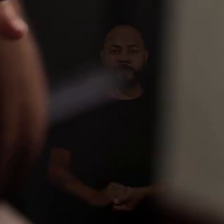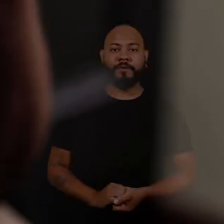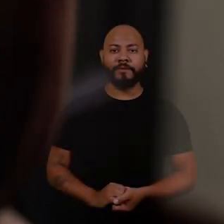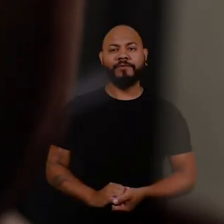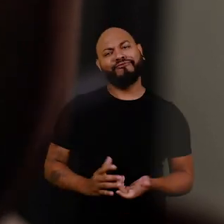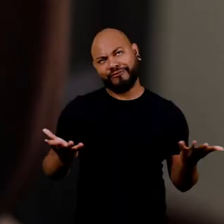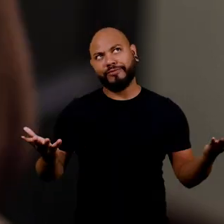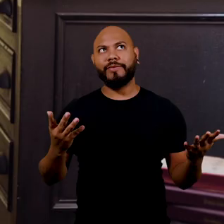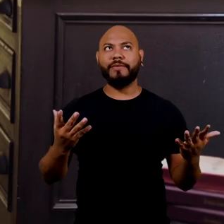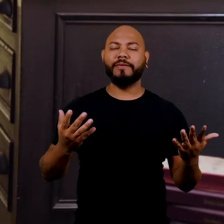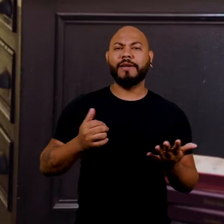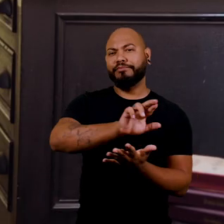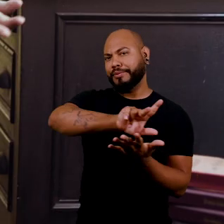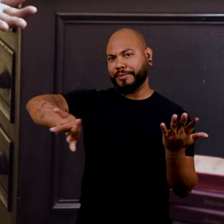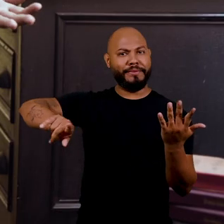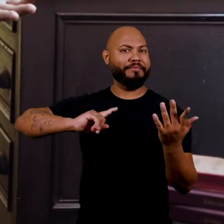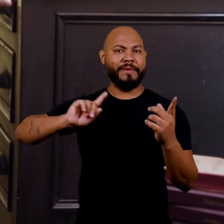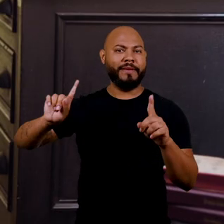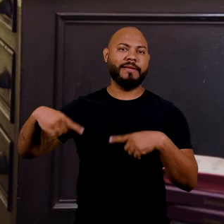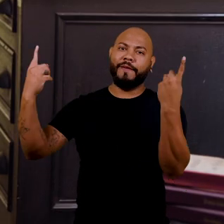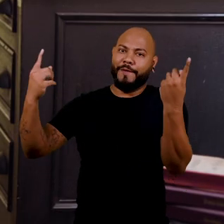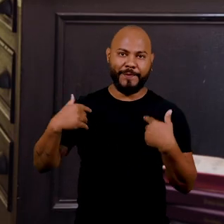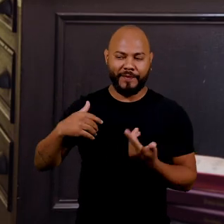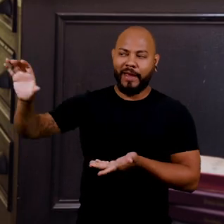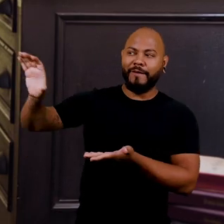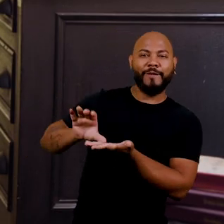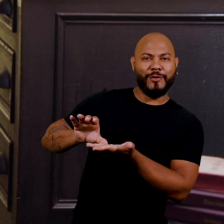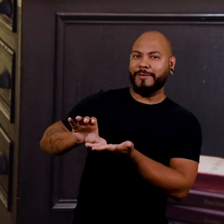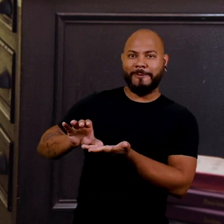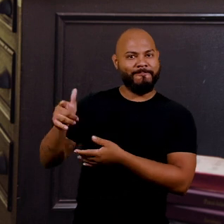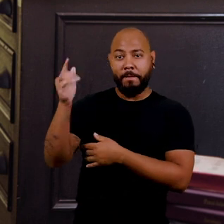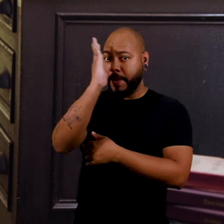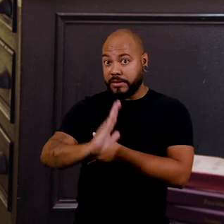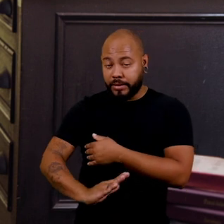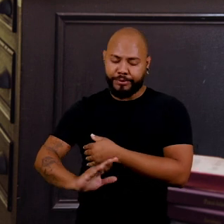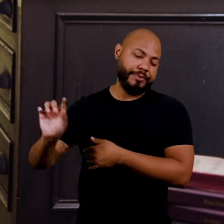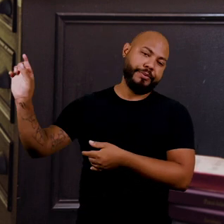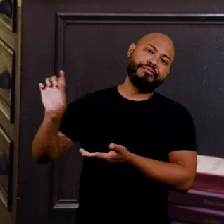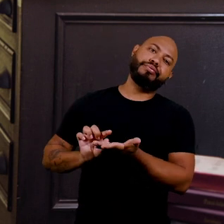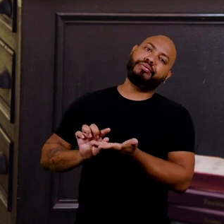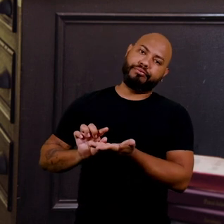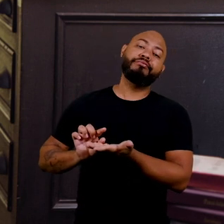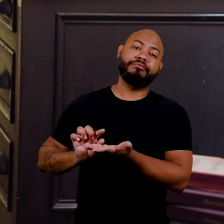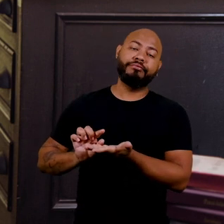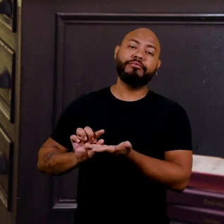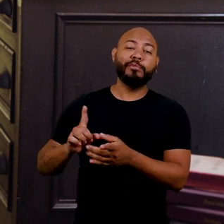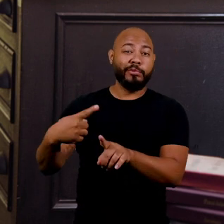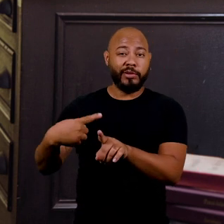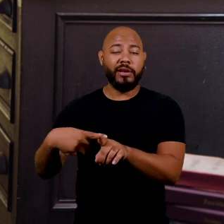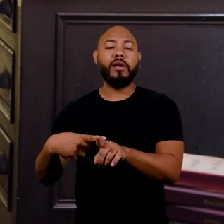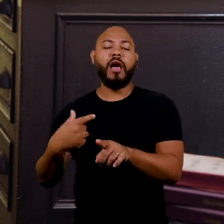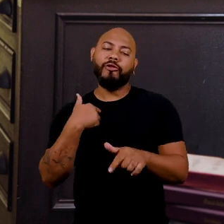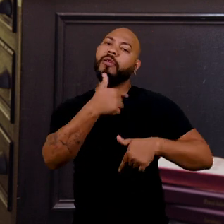Desafios são vários, né? Assim, desafio de investimento na ciência, né? O Brasil é um país que investe pouco. Porque, assim, enquanto